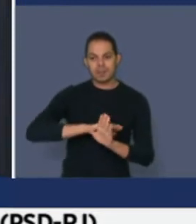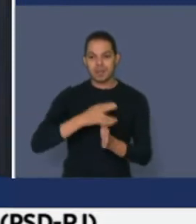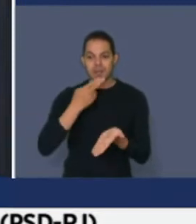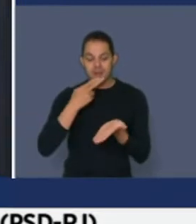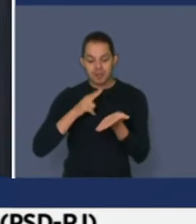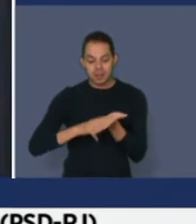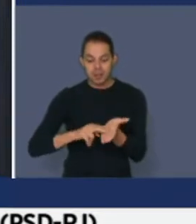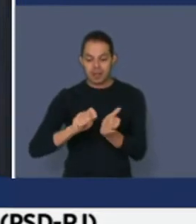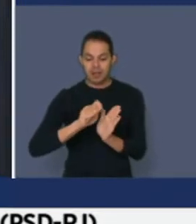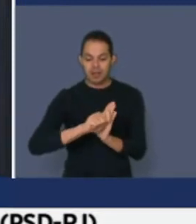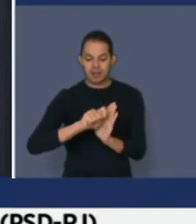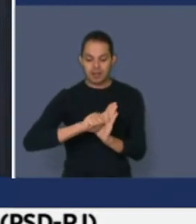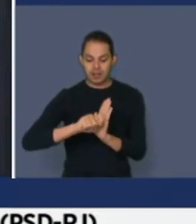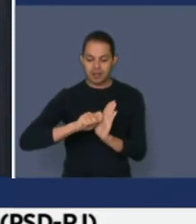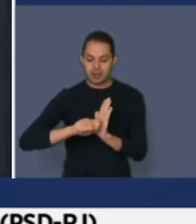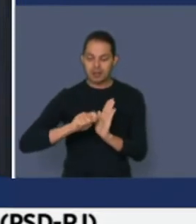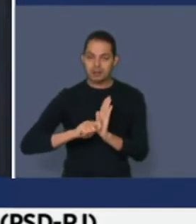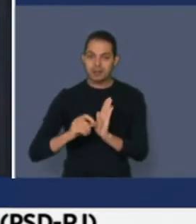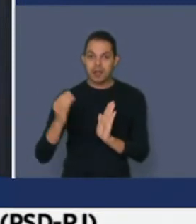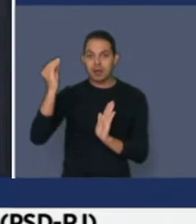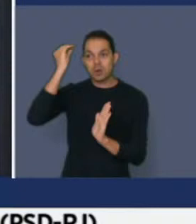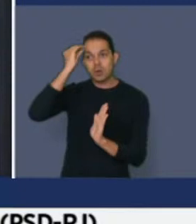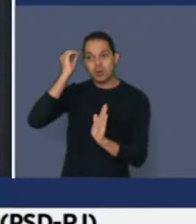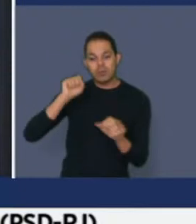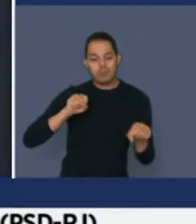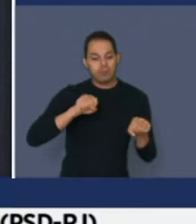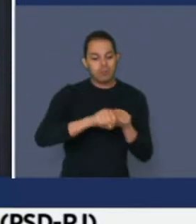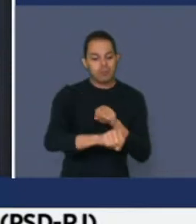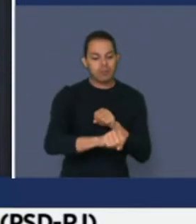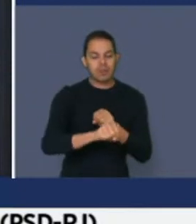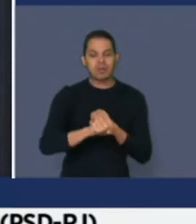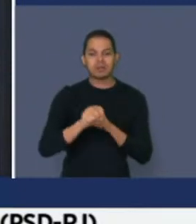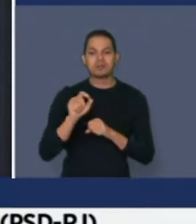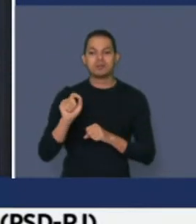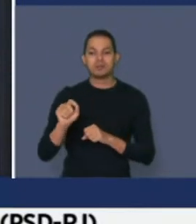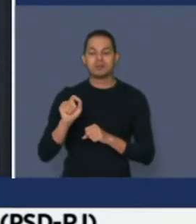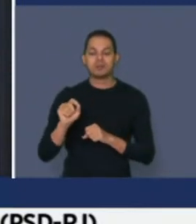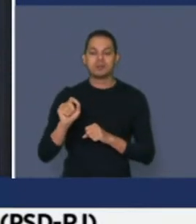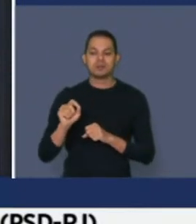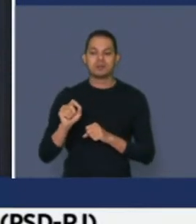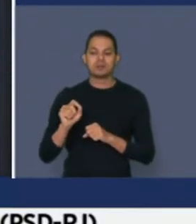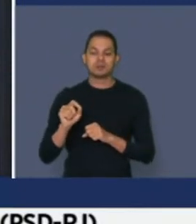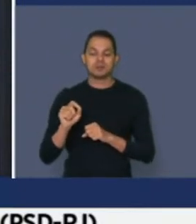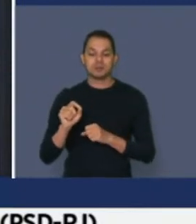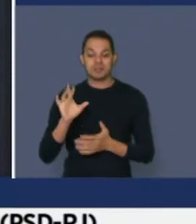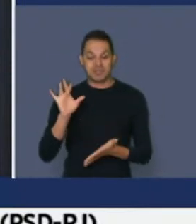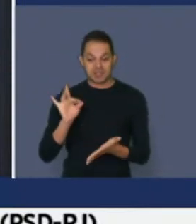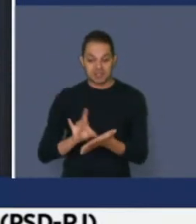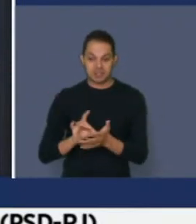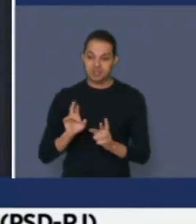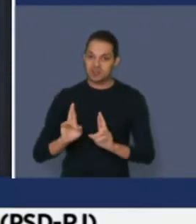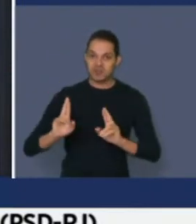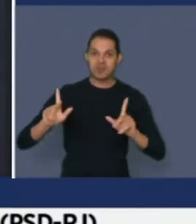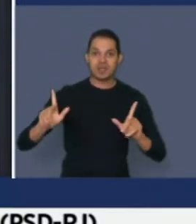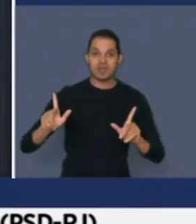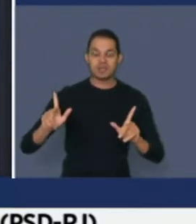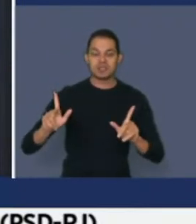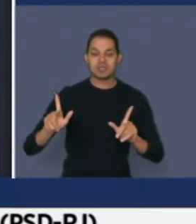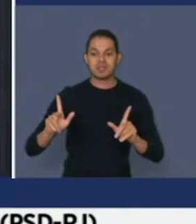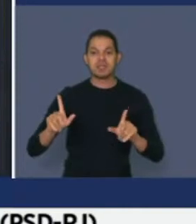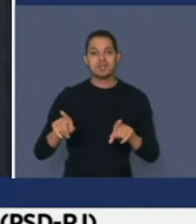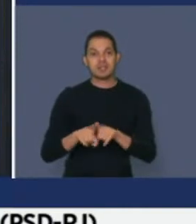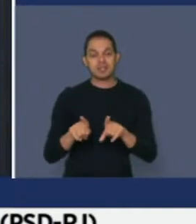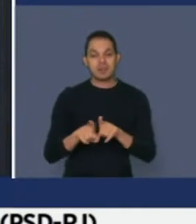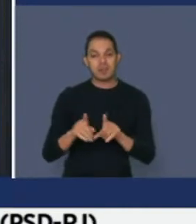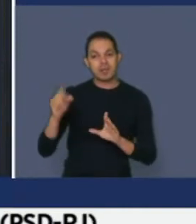a execução material do crime de homicídio à pessoa diversa da que de fato cometeu o crime, além de atribuir